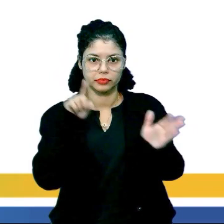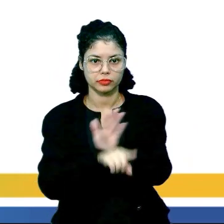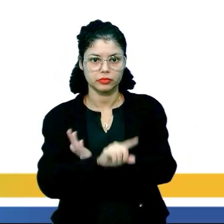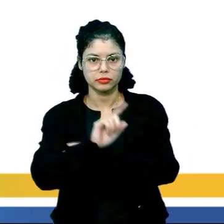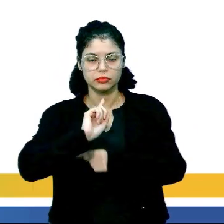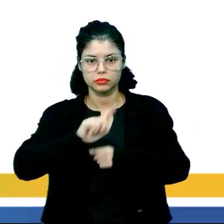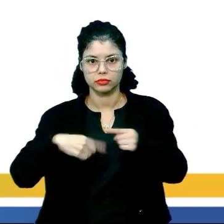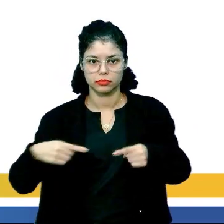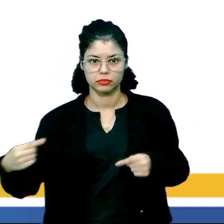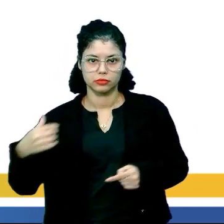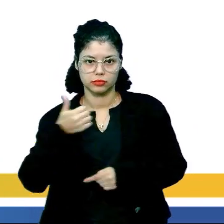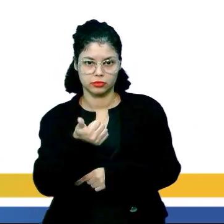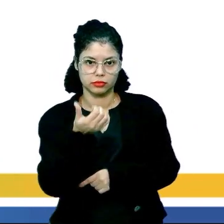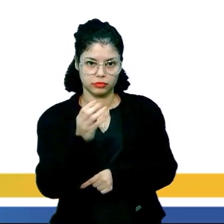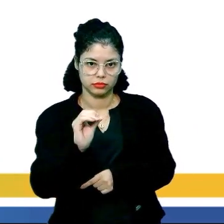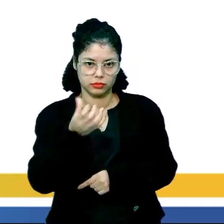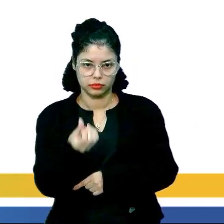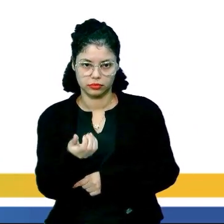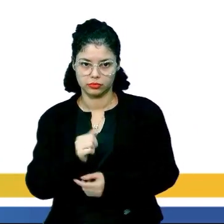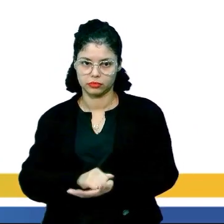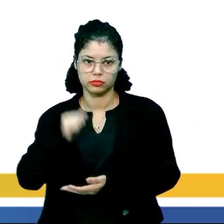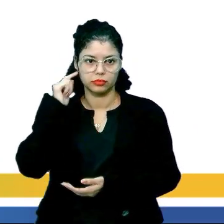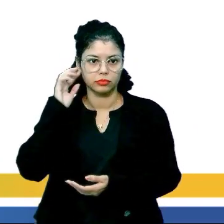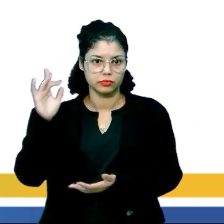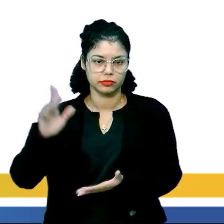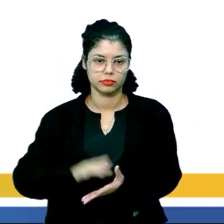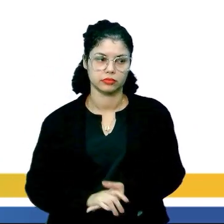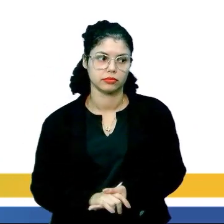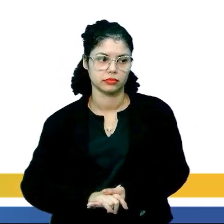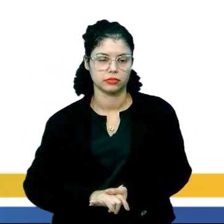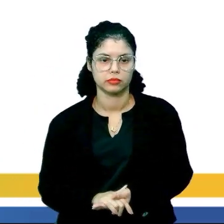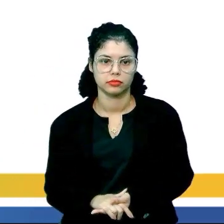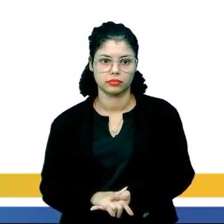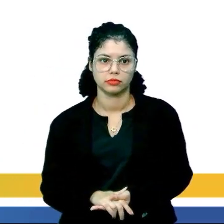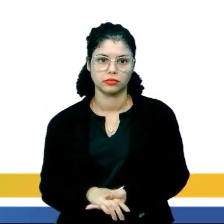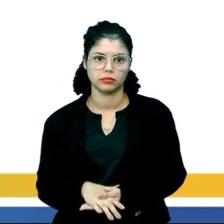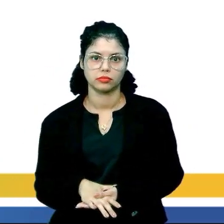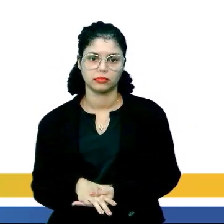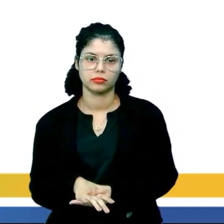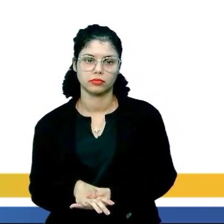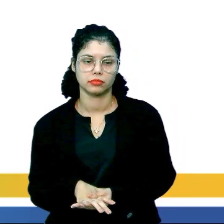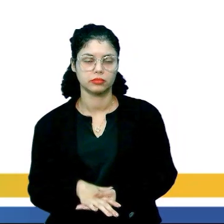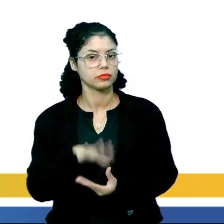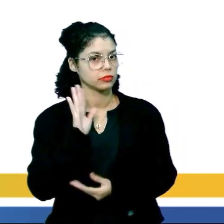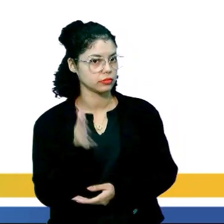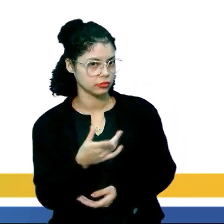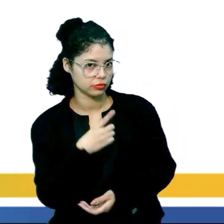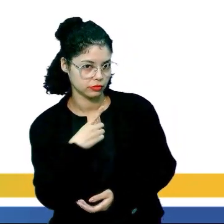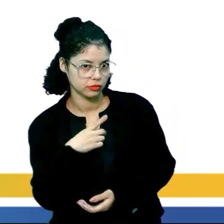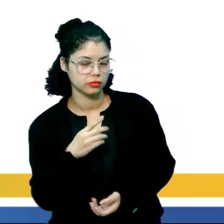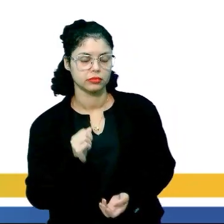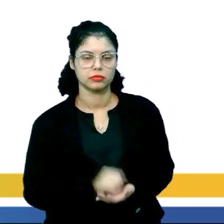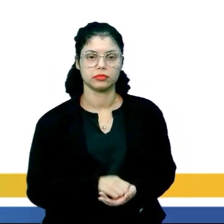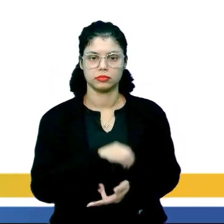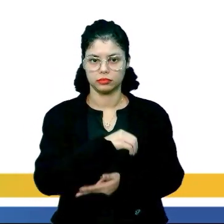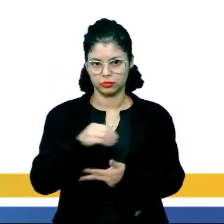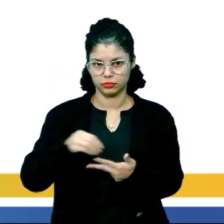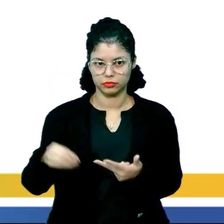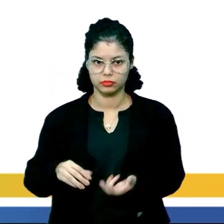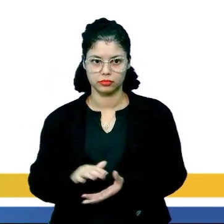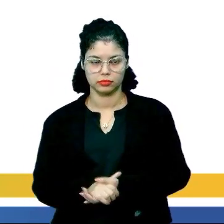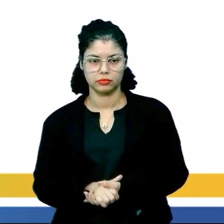estamos utilizando como base para as nossas reflexões. Então, essa questão, na verdade, ela já esteve aí pelo